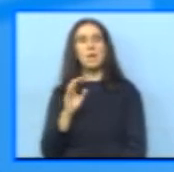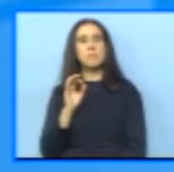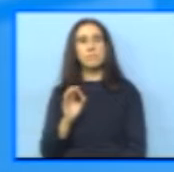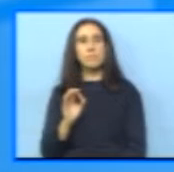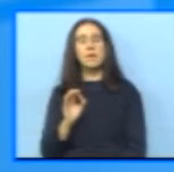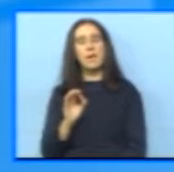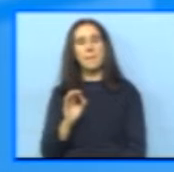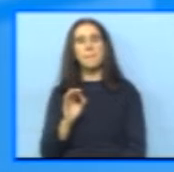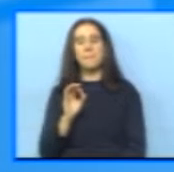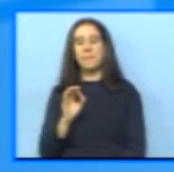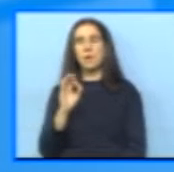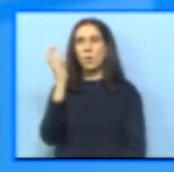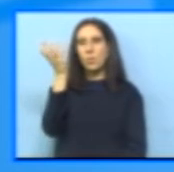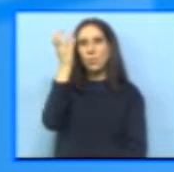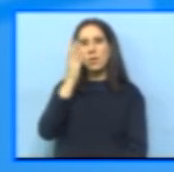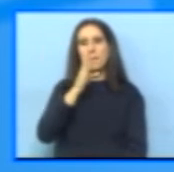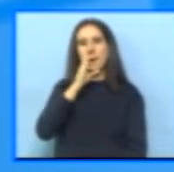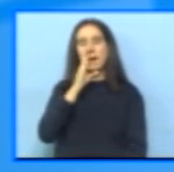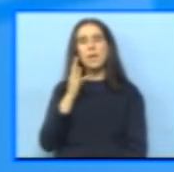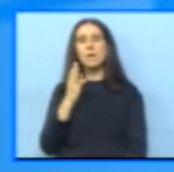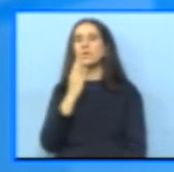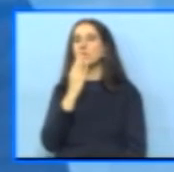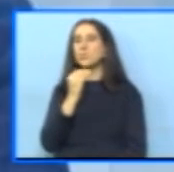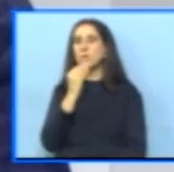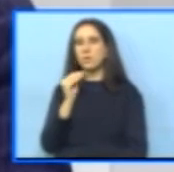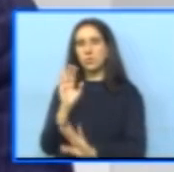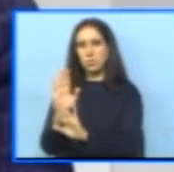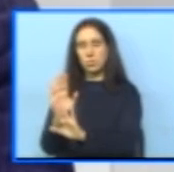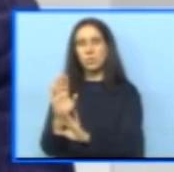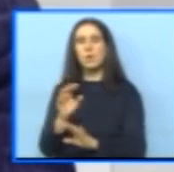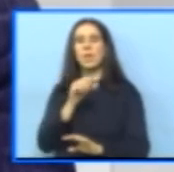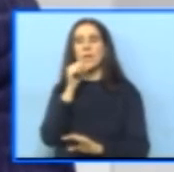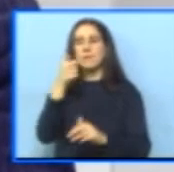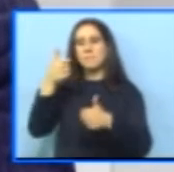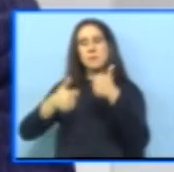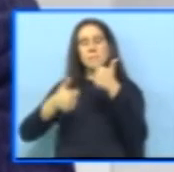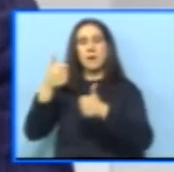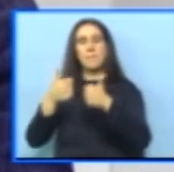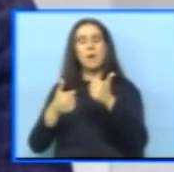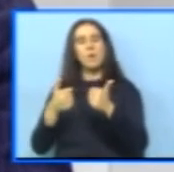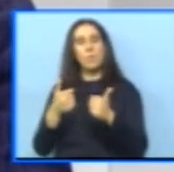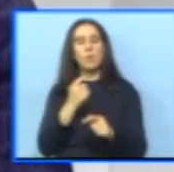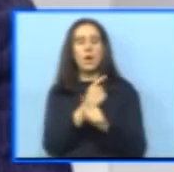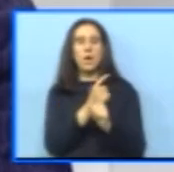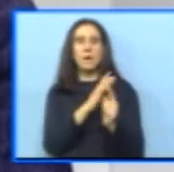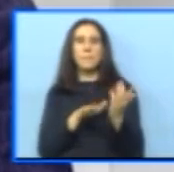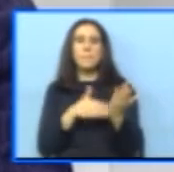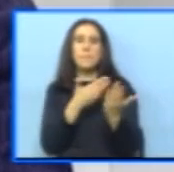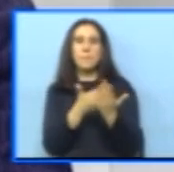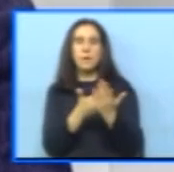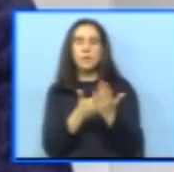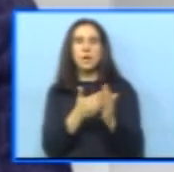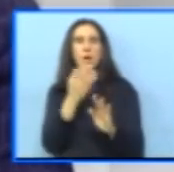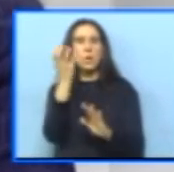constitui-se num quadro cultural em que o judaísmo está muito em confronto com as propostas que vinham da